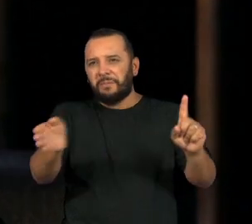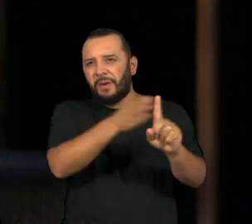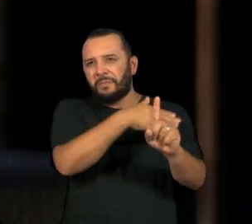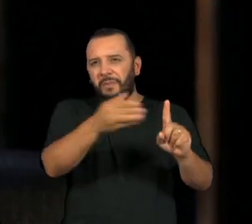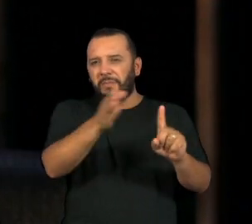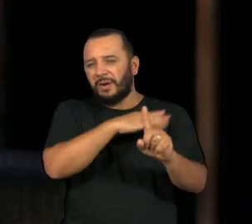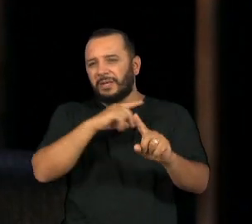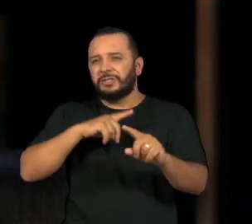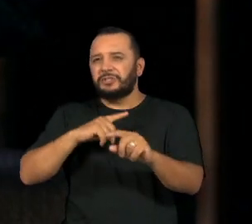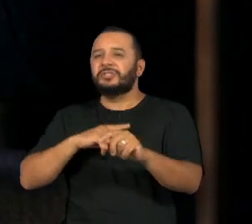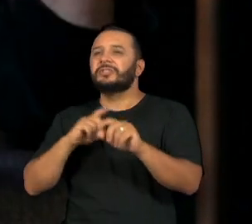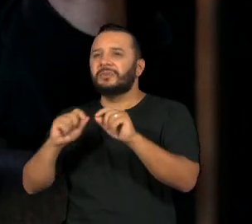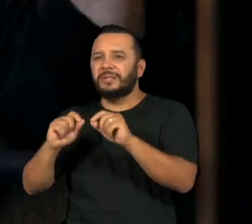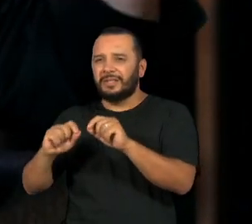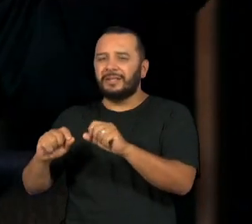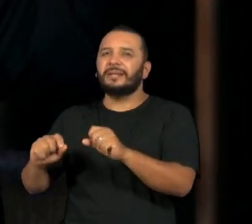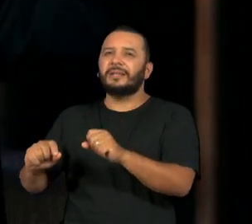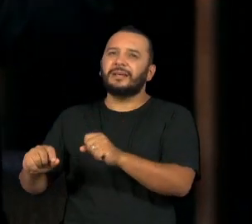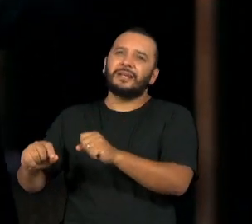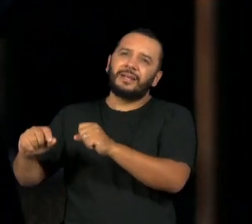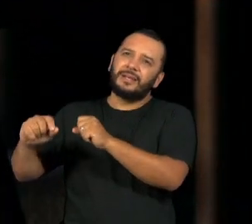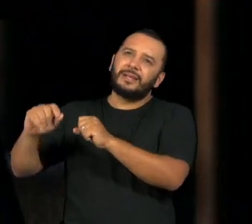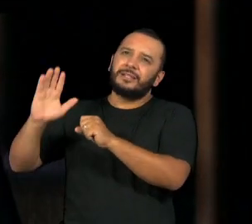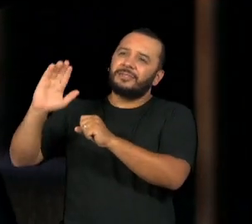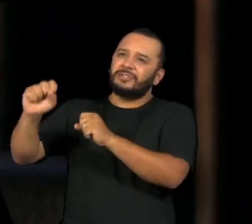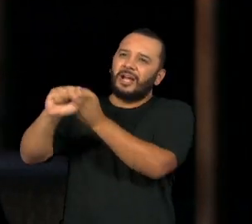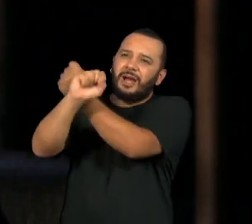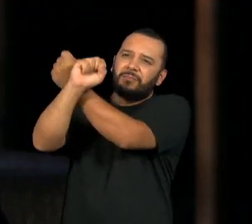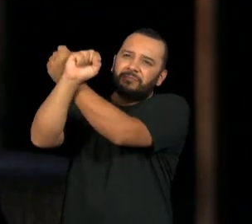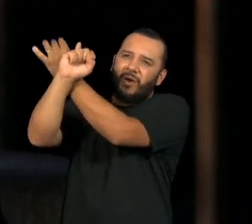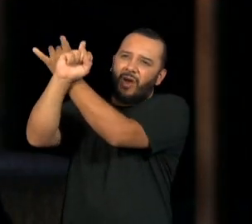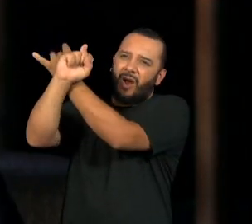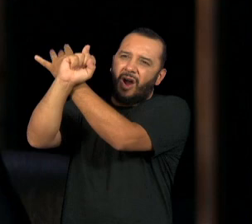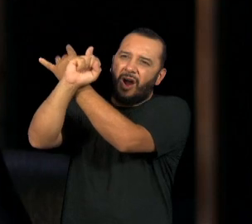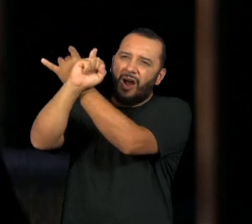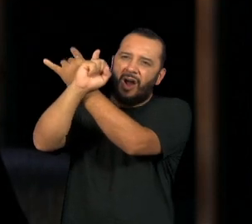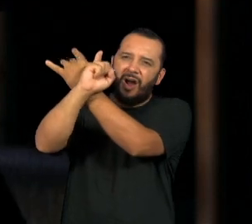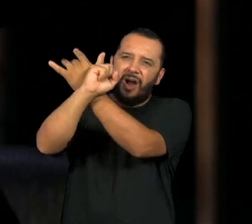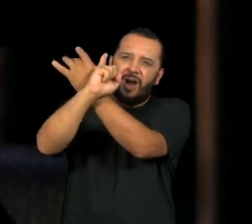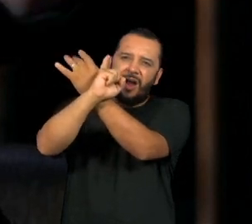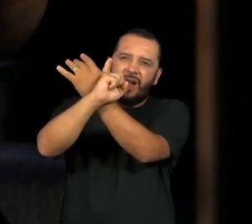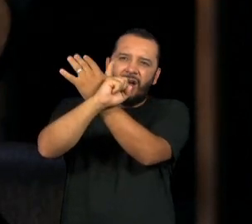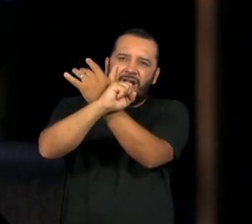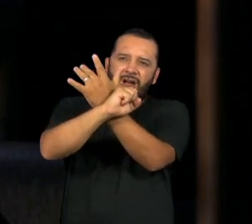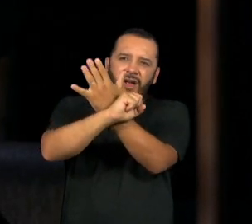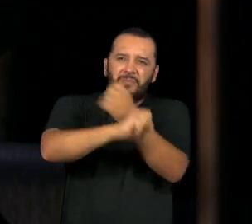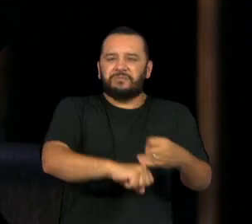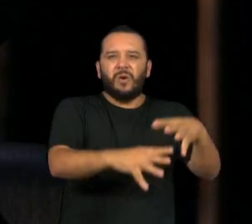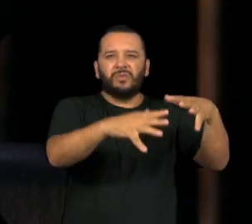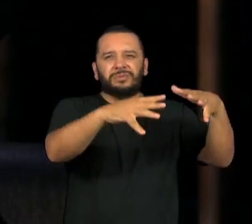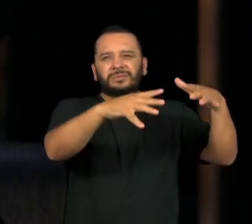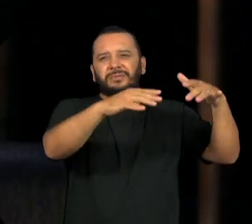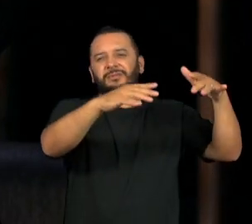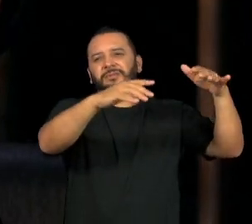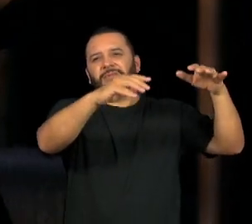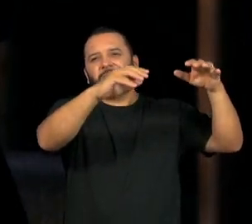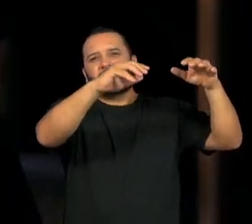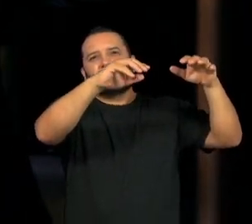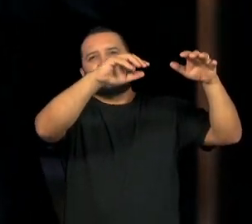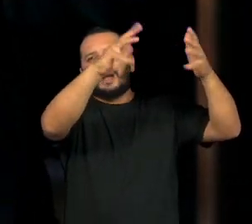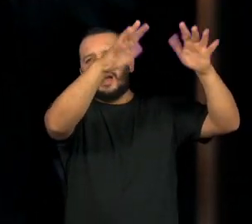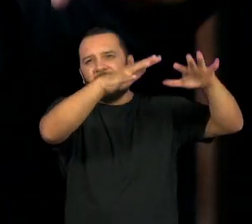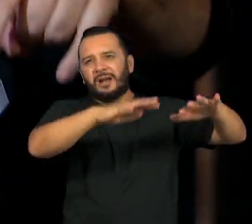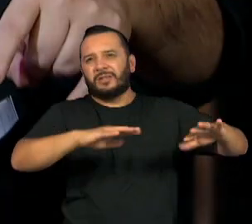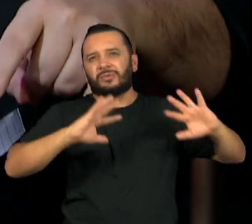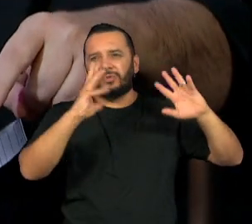um meteoro, assim, e eu sonhava que eu controlava o meteoro com a minha mão, destruía o castelo, matava todo